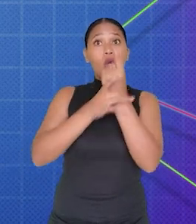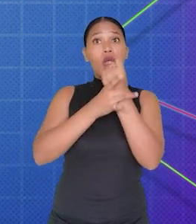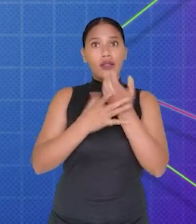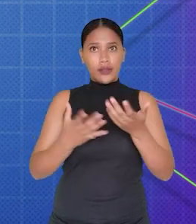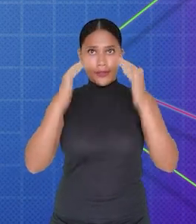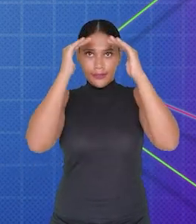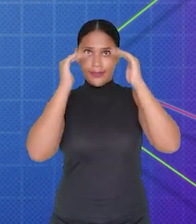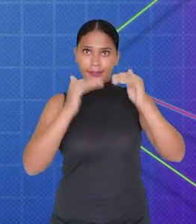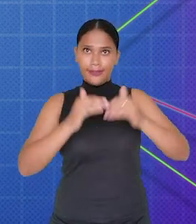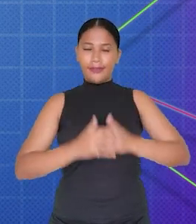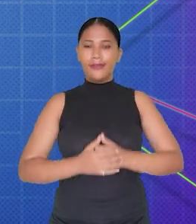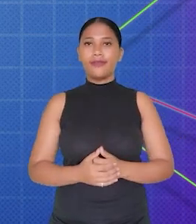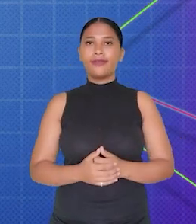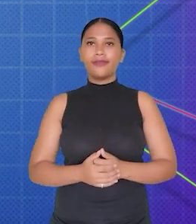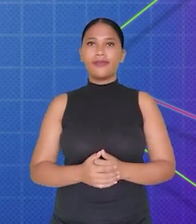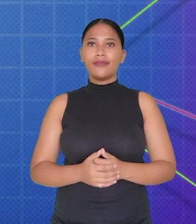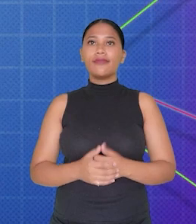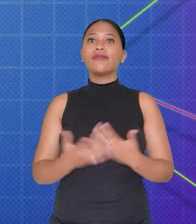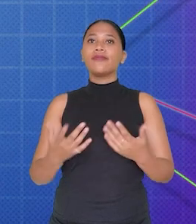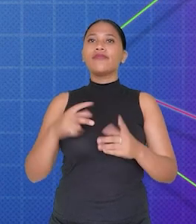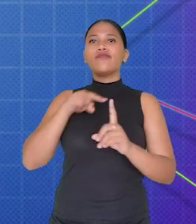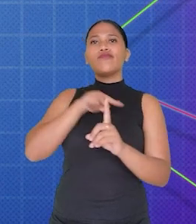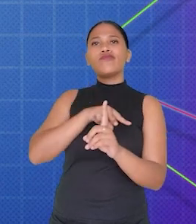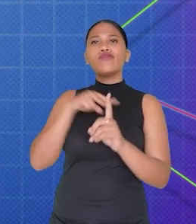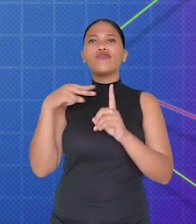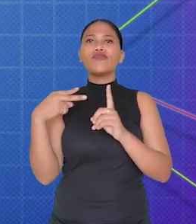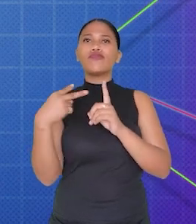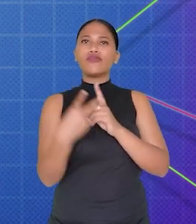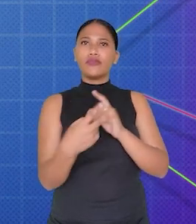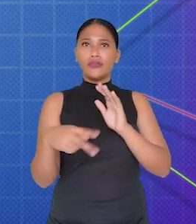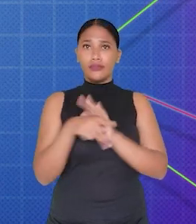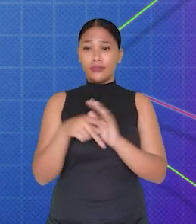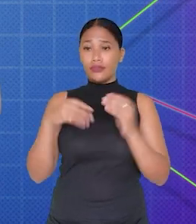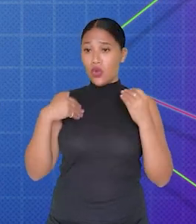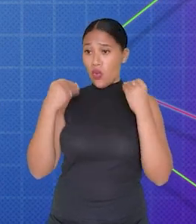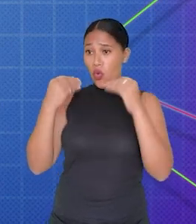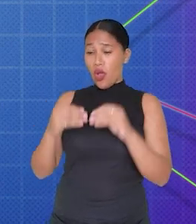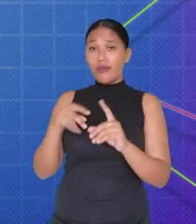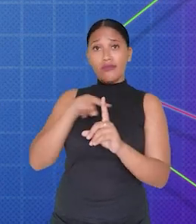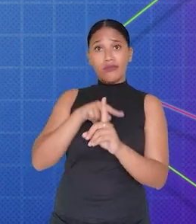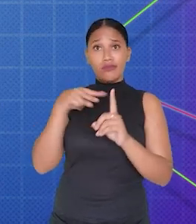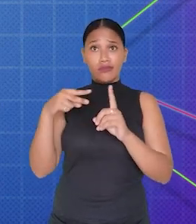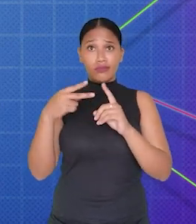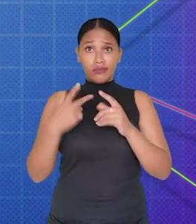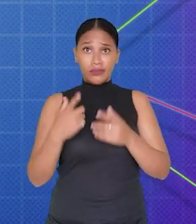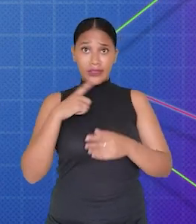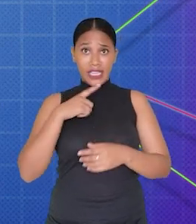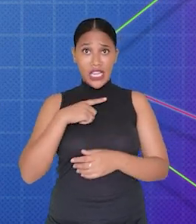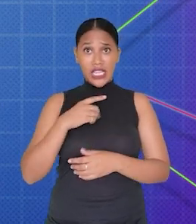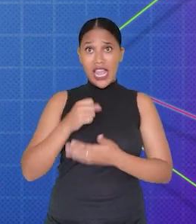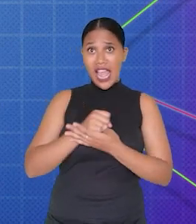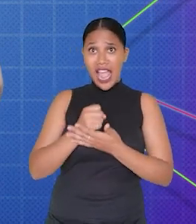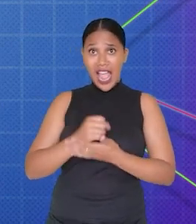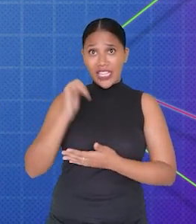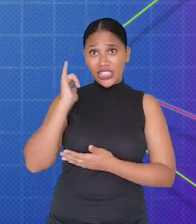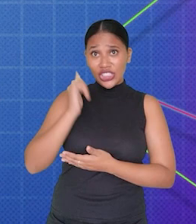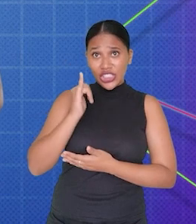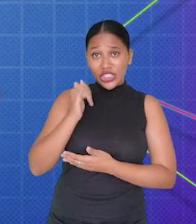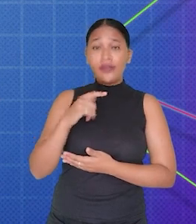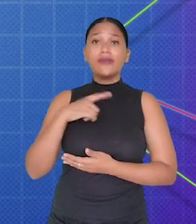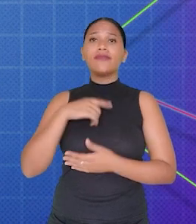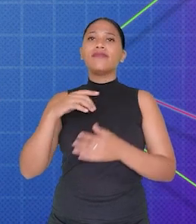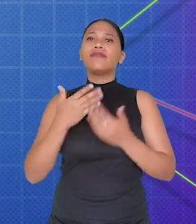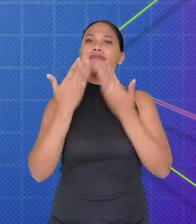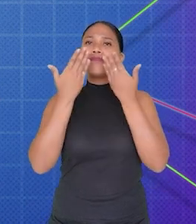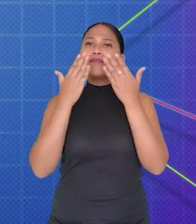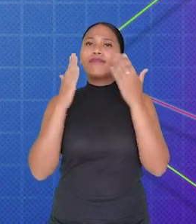com respeito. Pontos de vistas. Ao incluir pontos de vista alternativos em jogos e narrativas, podemos ampliar